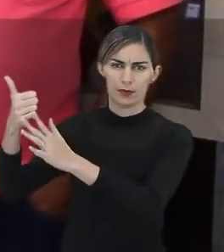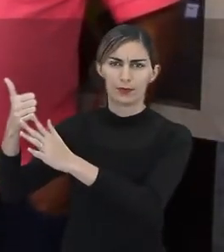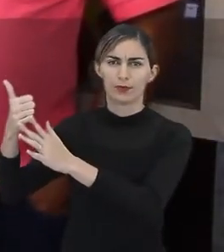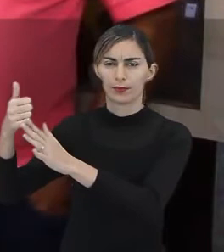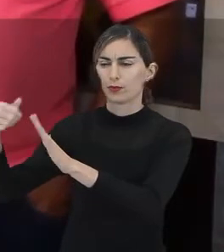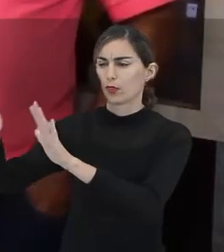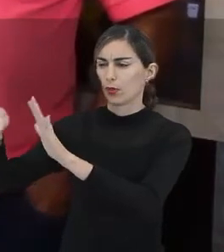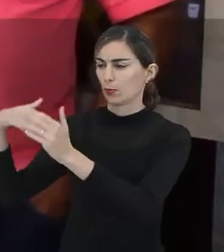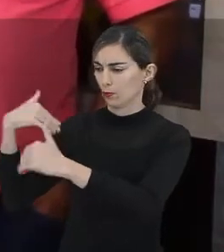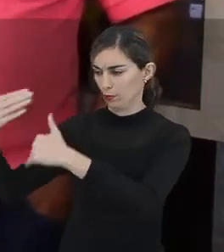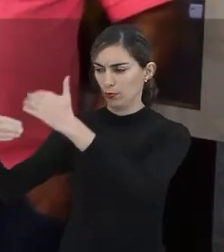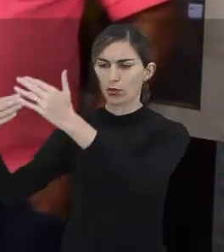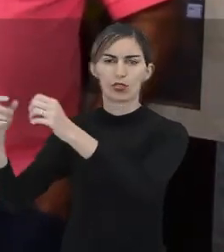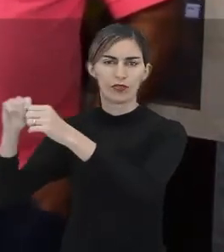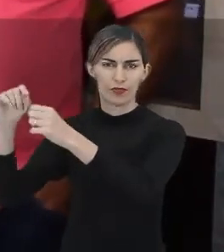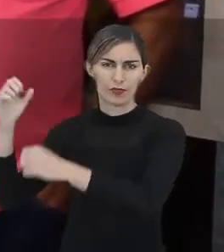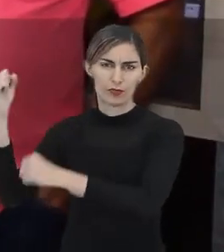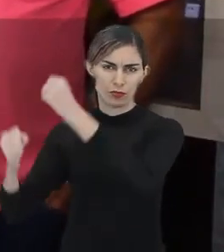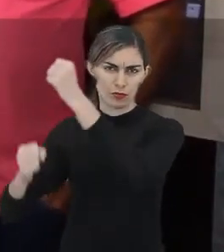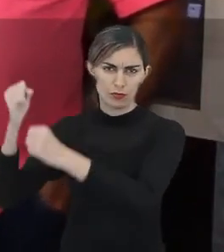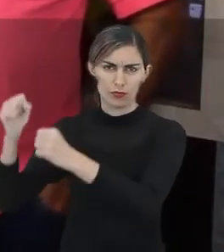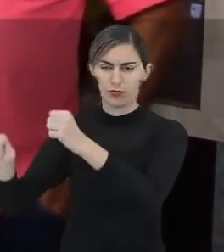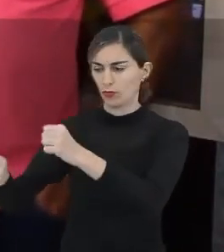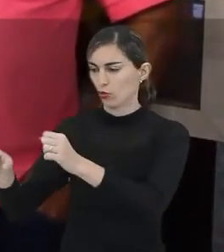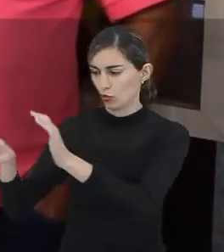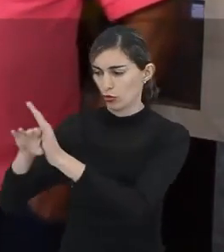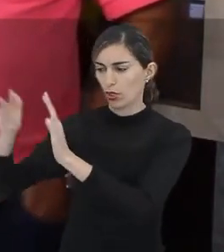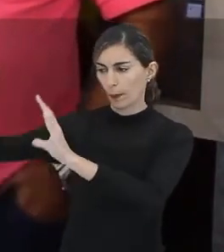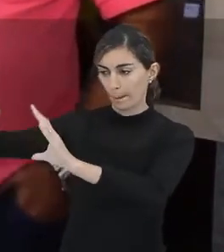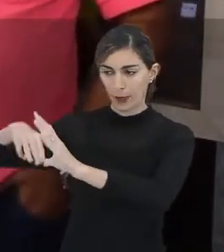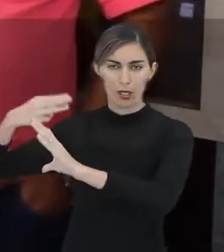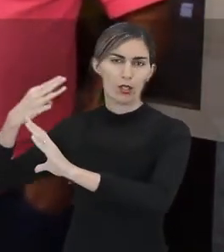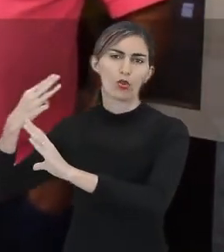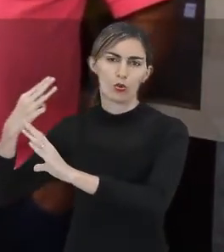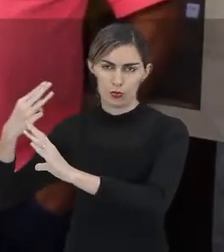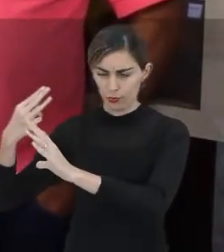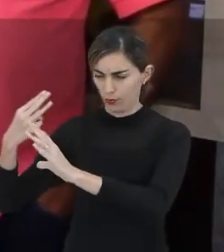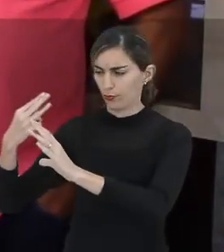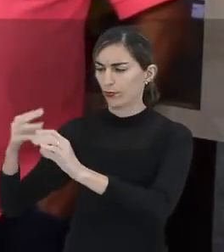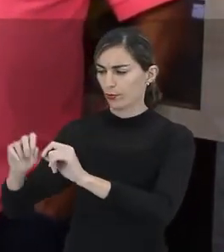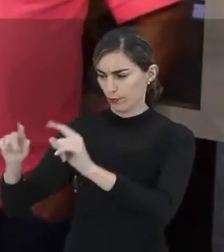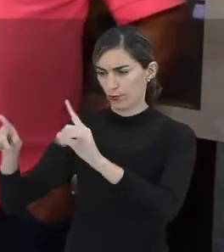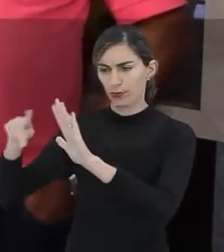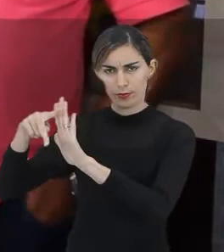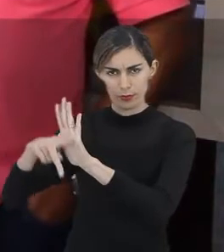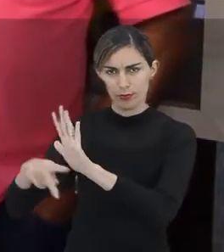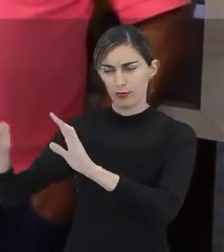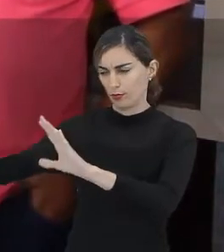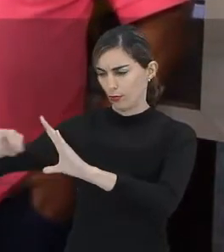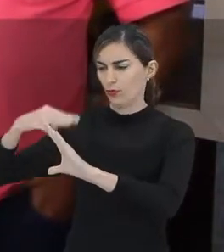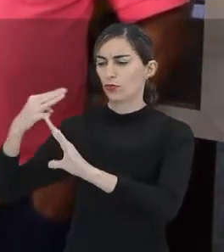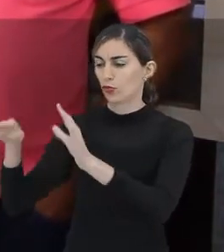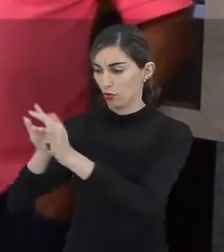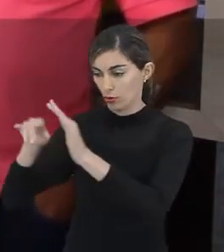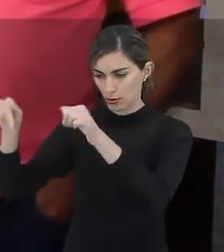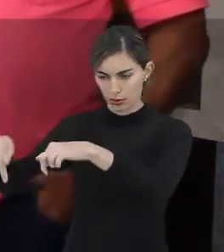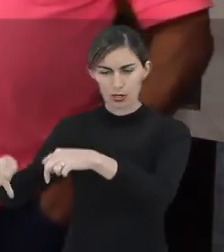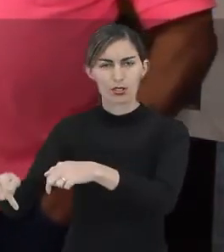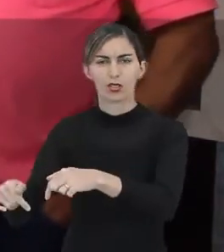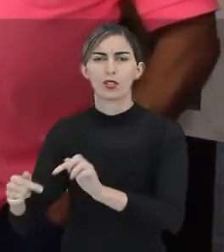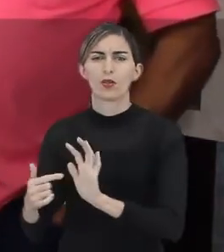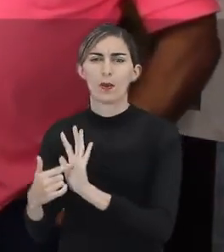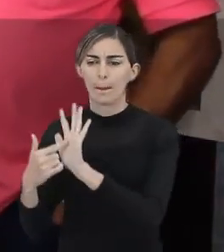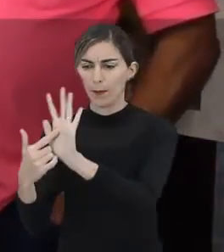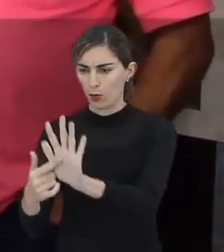passo do processo produtivo do imobiliário. Ele chega por e-mail e assim que chega aqui,